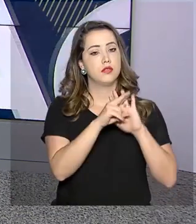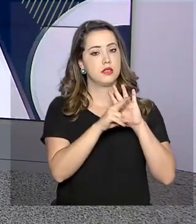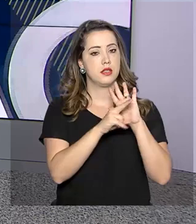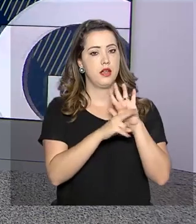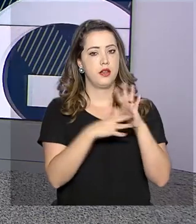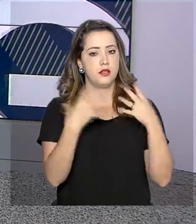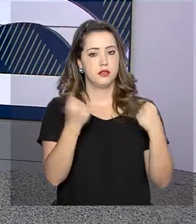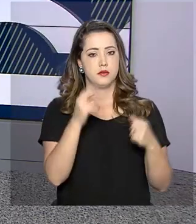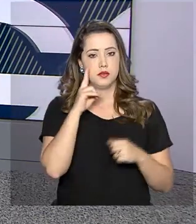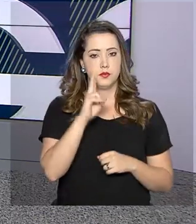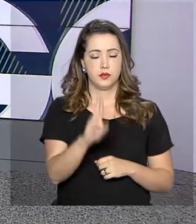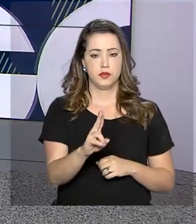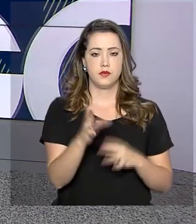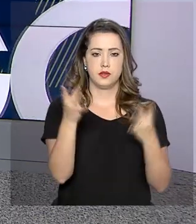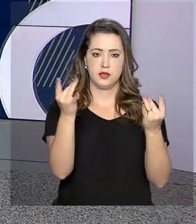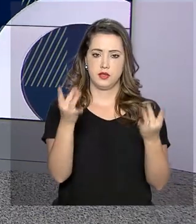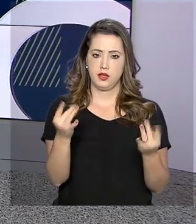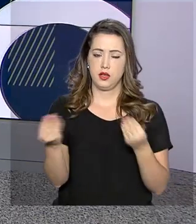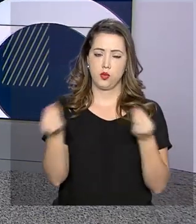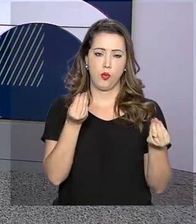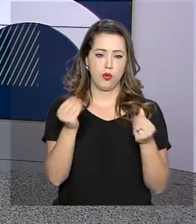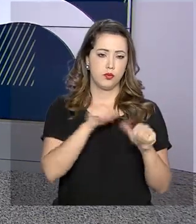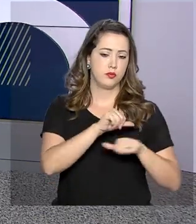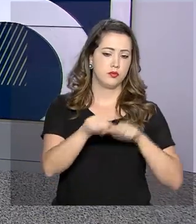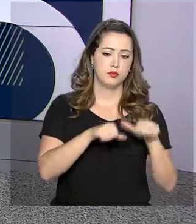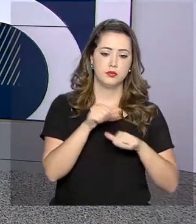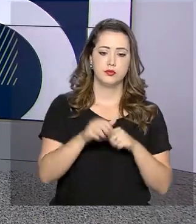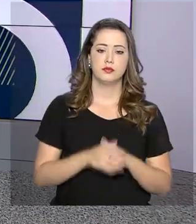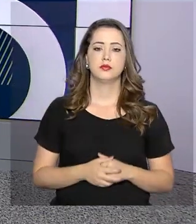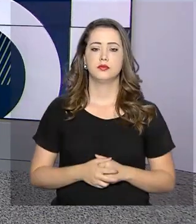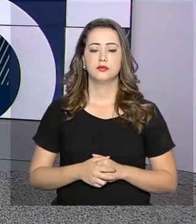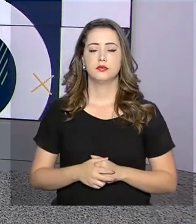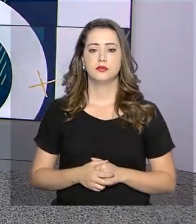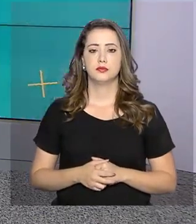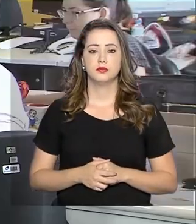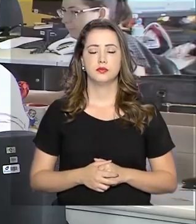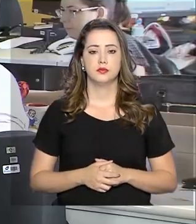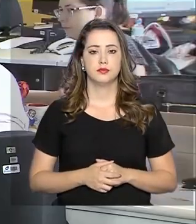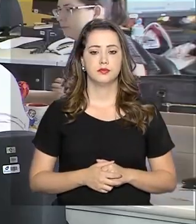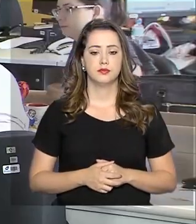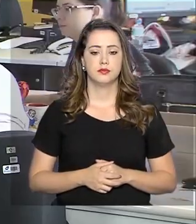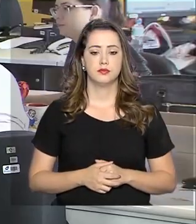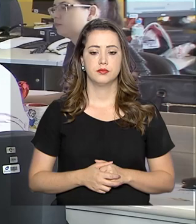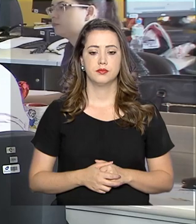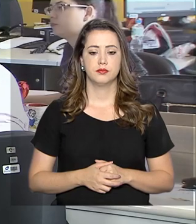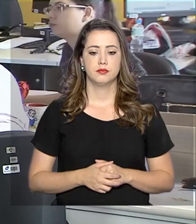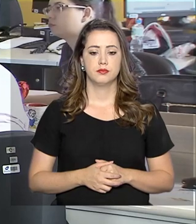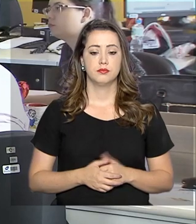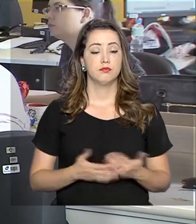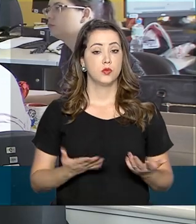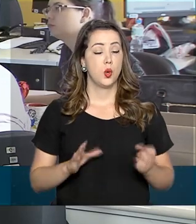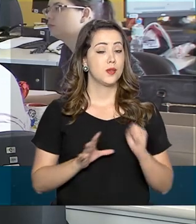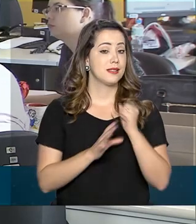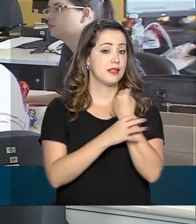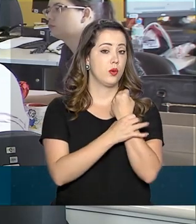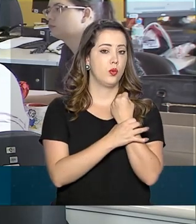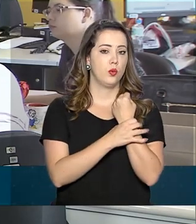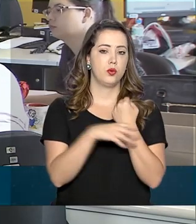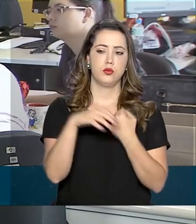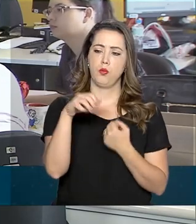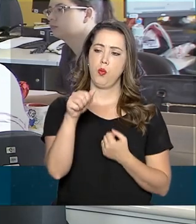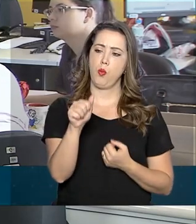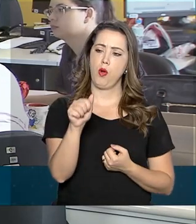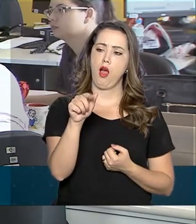repórter Alessandra Lago conta para a gente quais são as principais mudanças. A cobertura básica desse seguro garante o